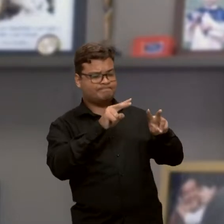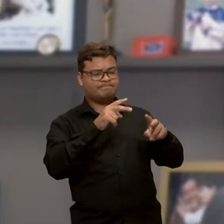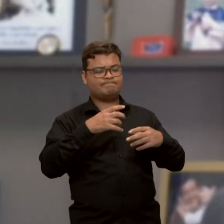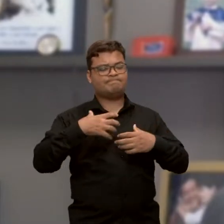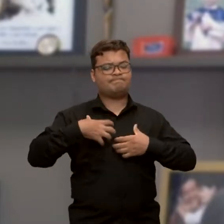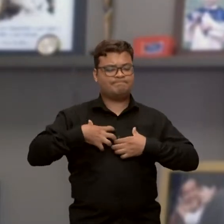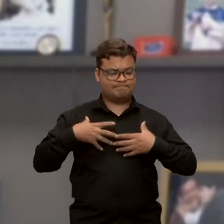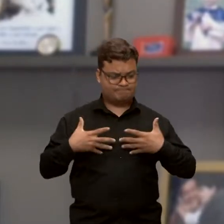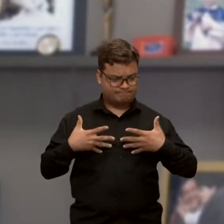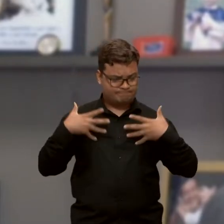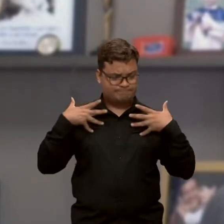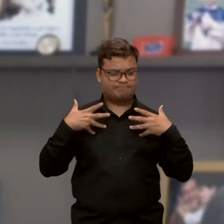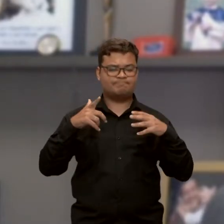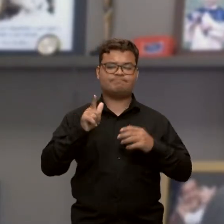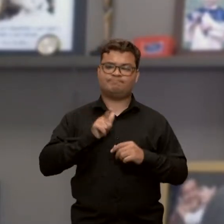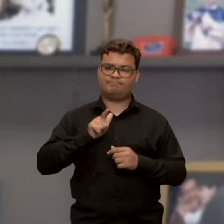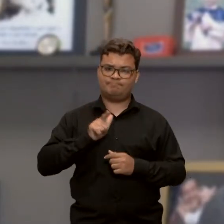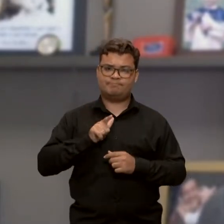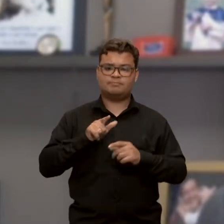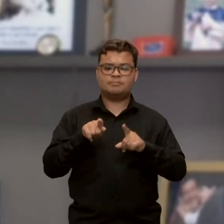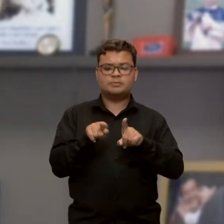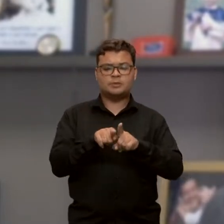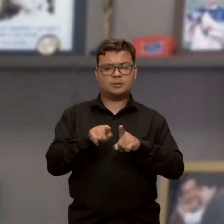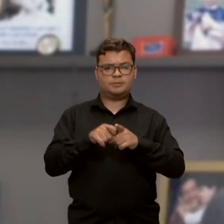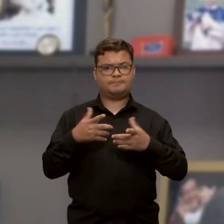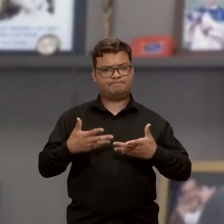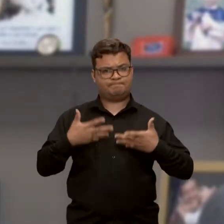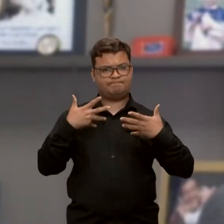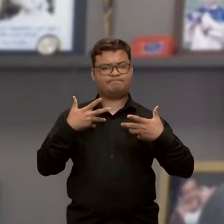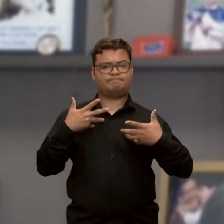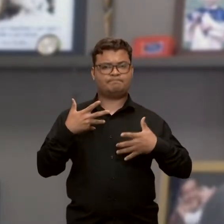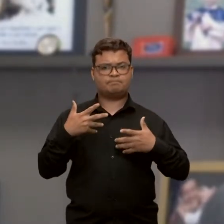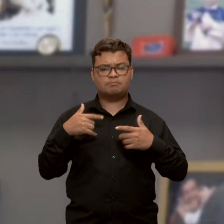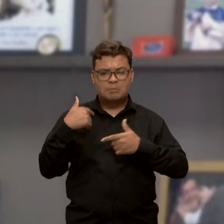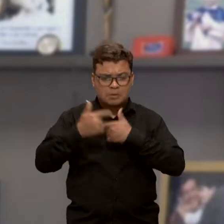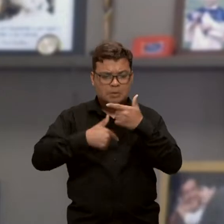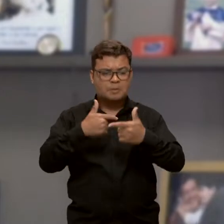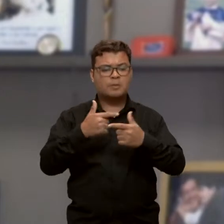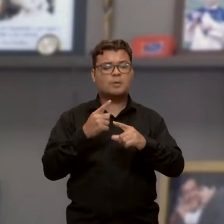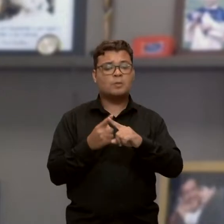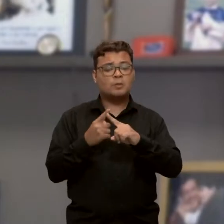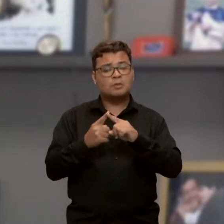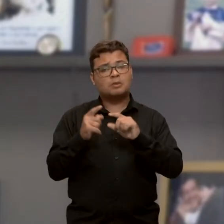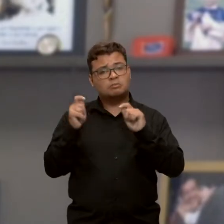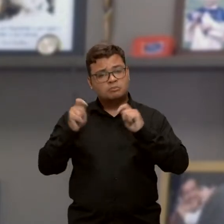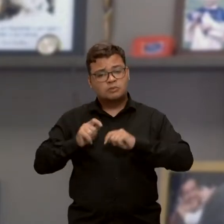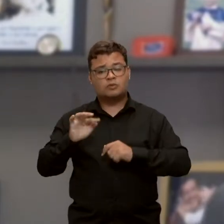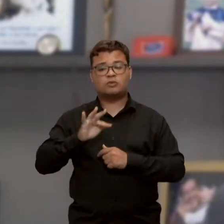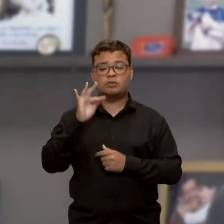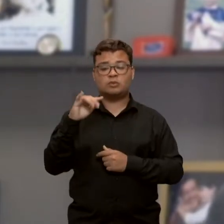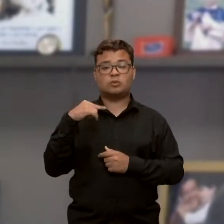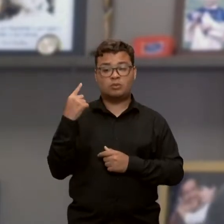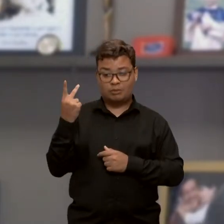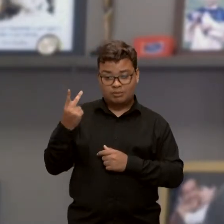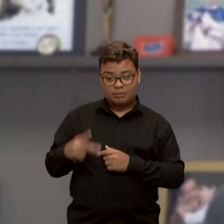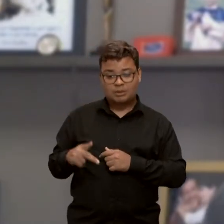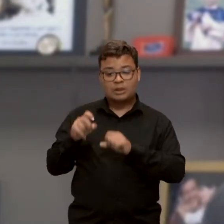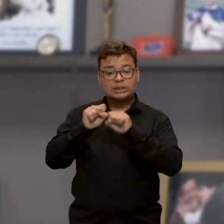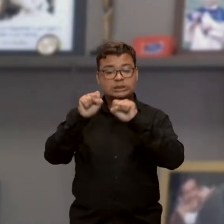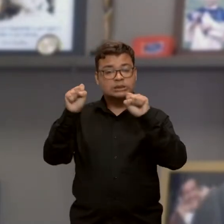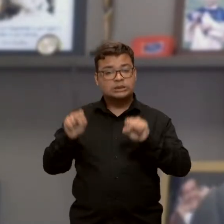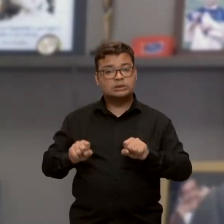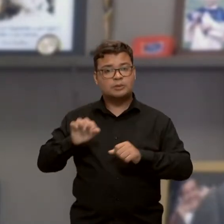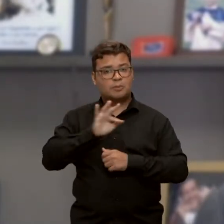muita inspiração, né, e de muita motivação para que um dia o nosso sistema federal consiga ter